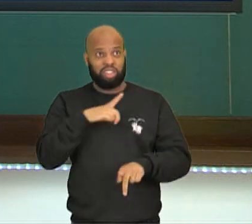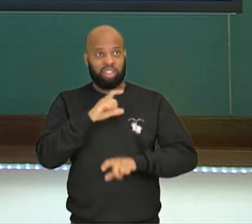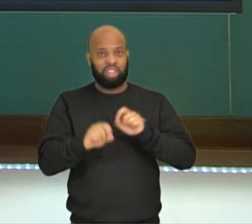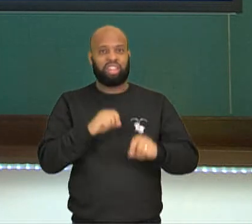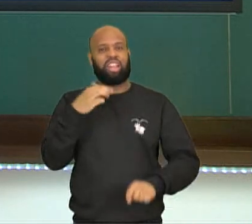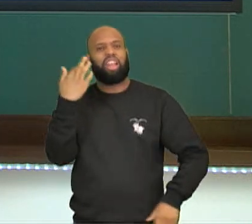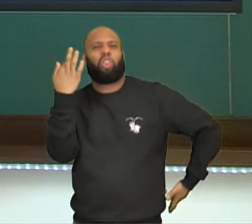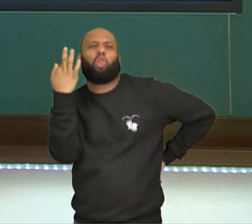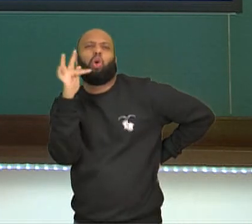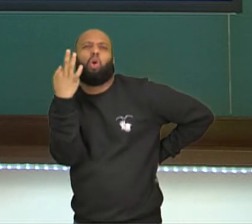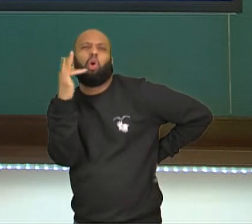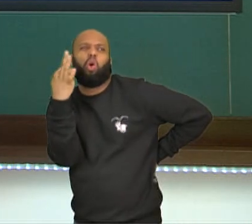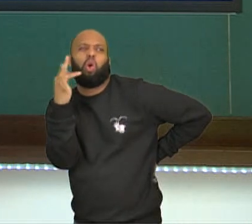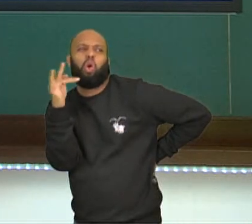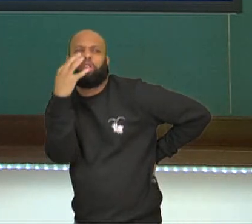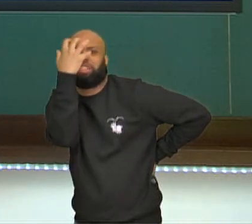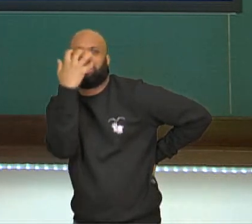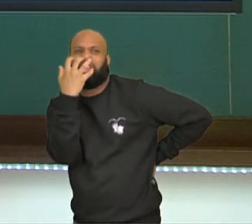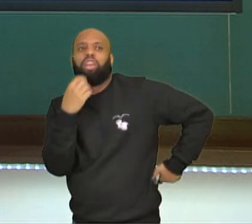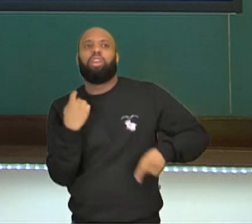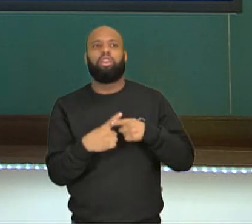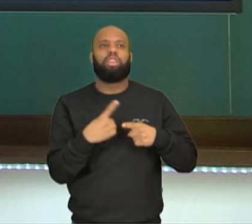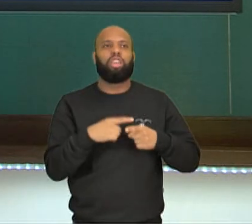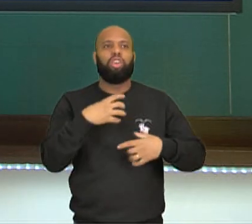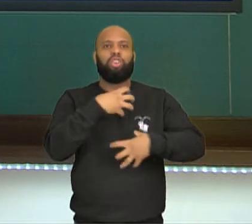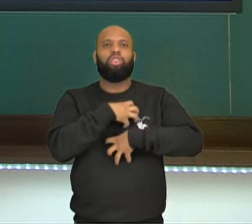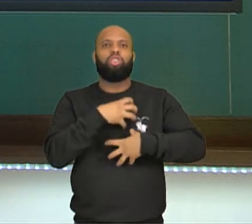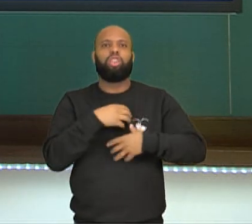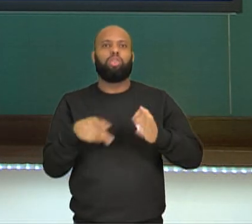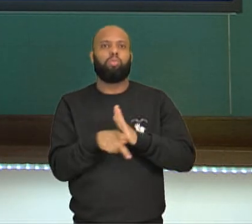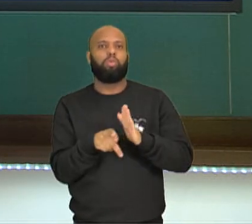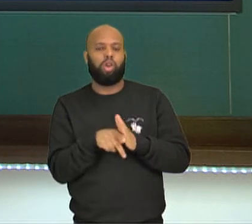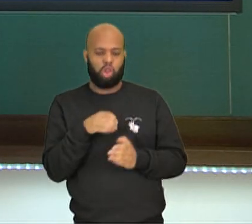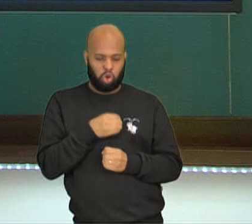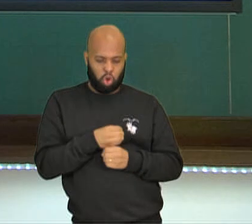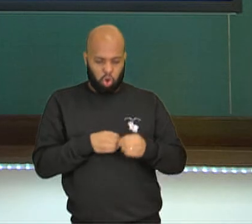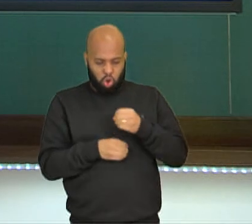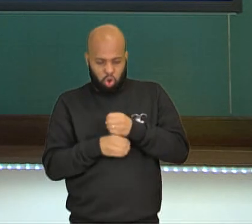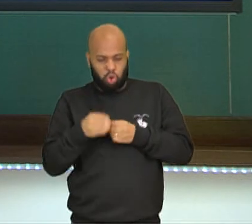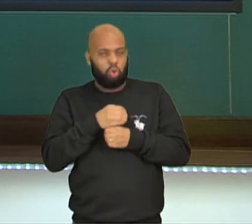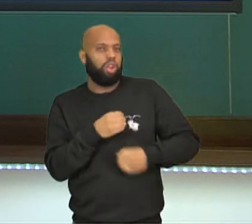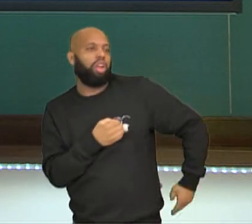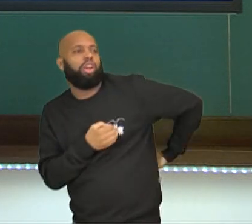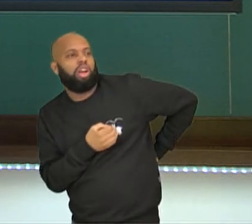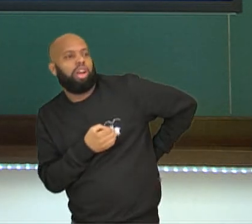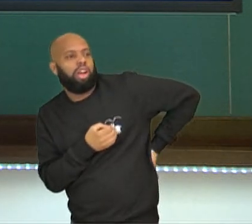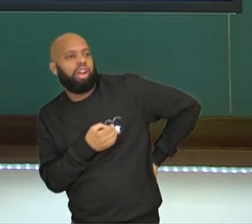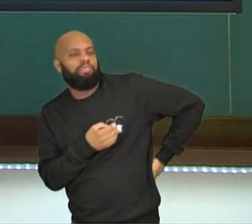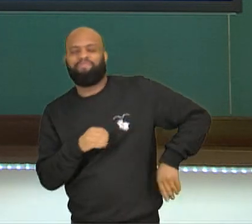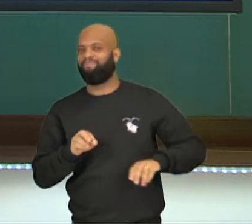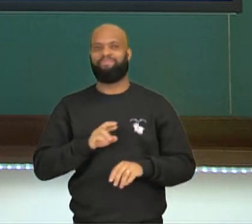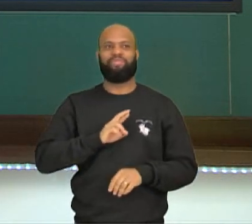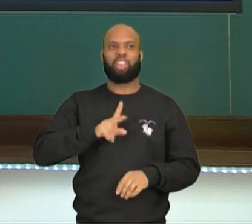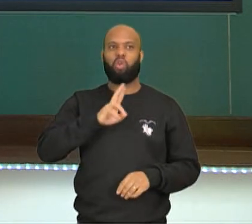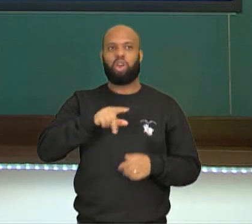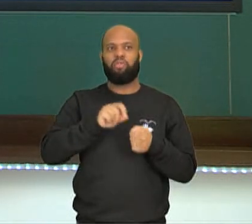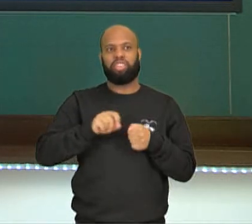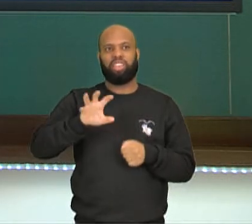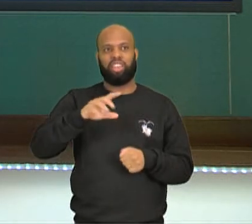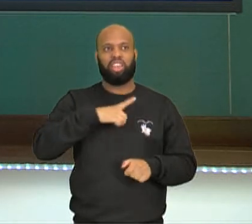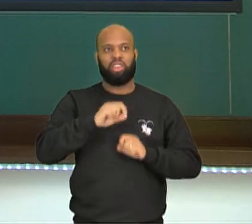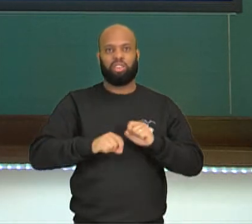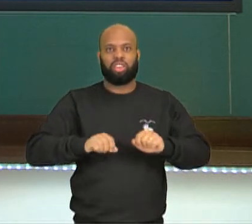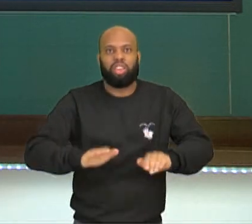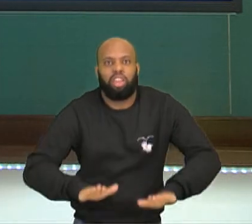de uma dor na coluna séria. Claro, nossa coluna não foi feita para fazer isso aqui. Nós somos quadrúpedes. Tiramos as